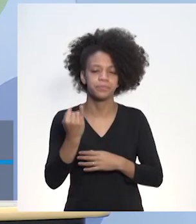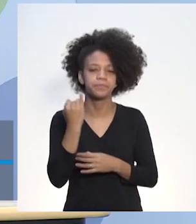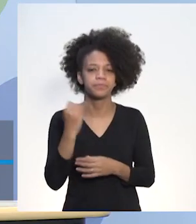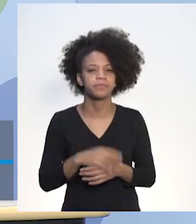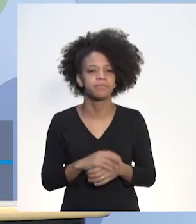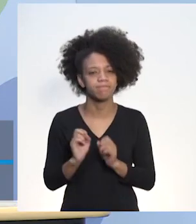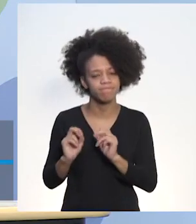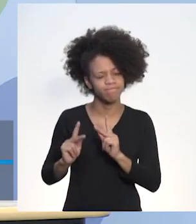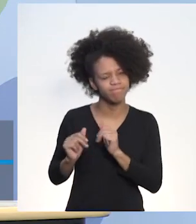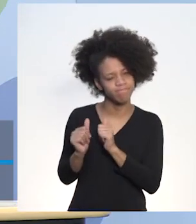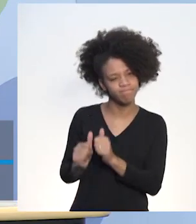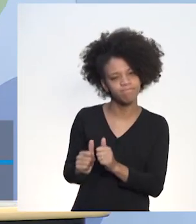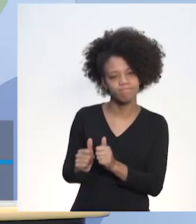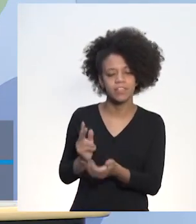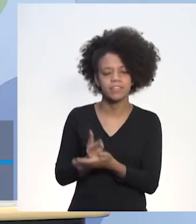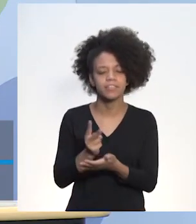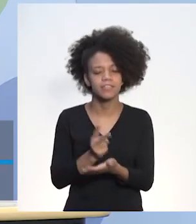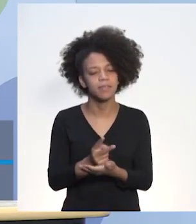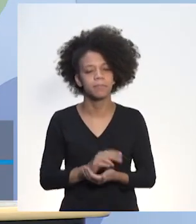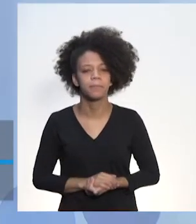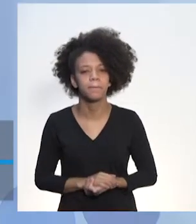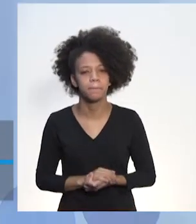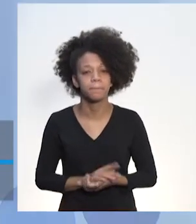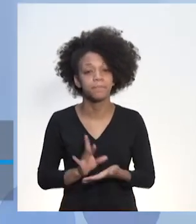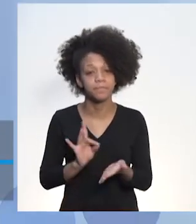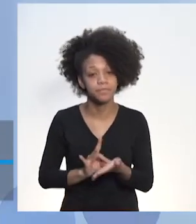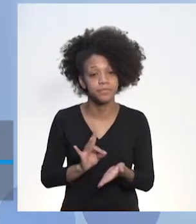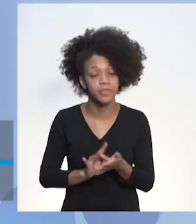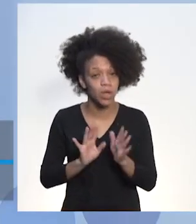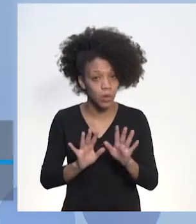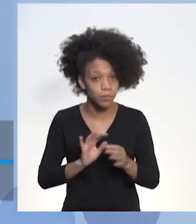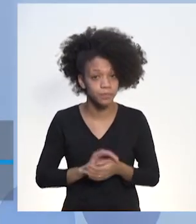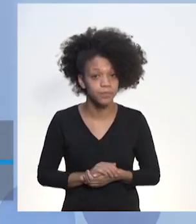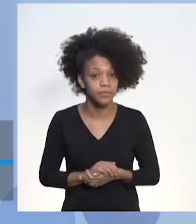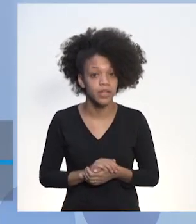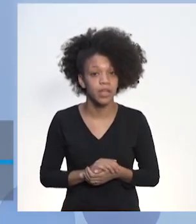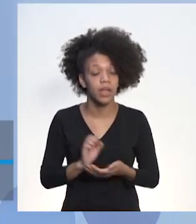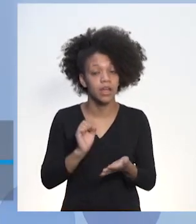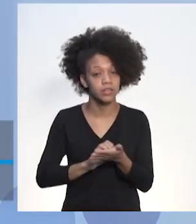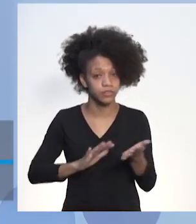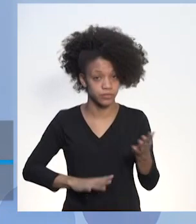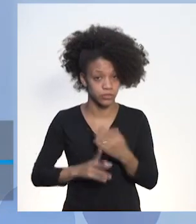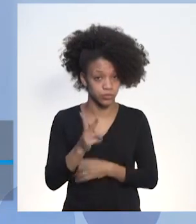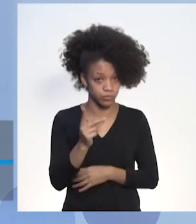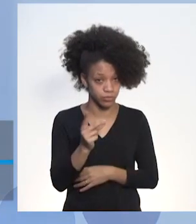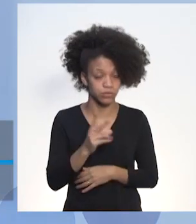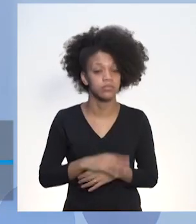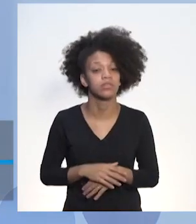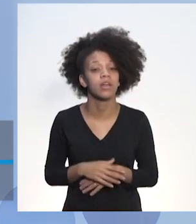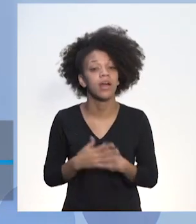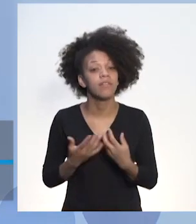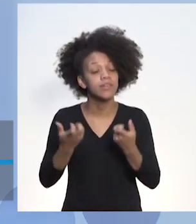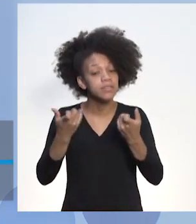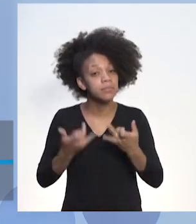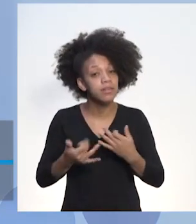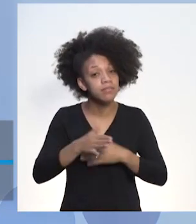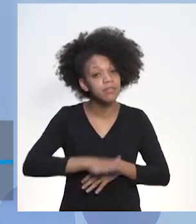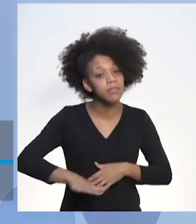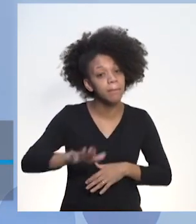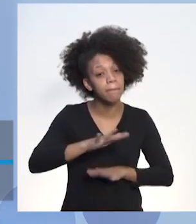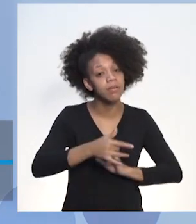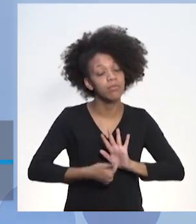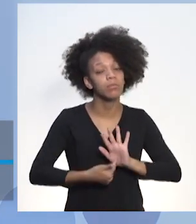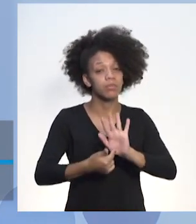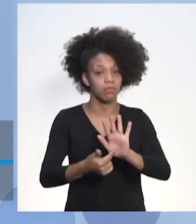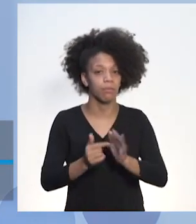Valeu, Alexandra, sempre com a gente. Obrigado. Verdade. E aí, assim, ó, a atividade 2, ela vai falar de espaço